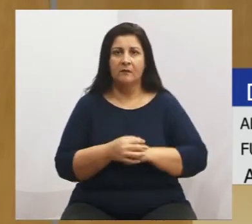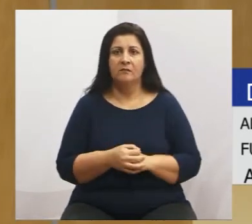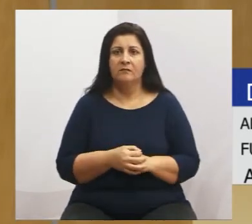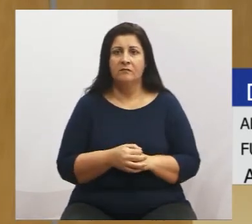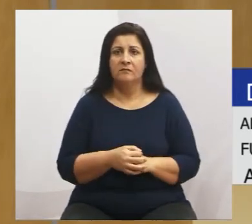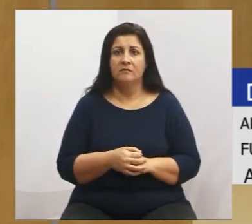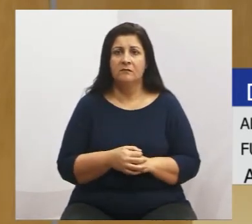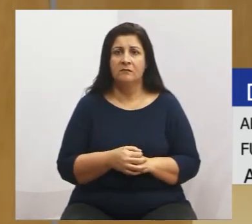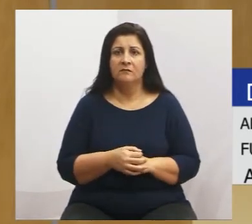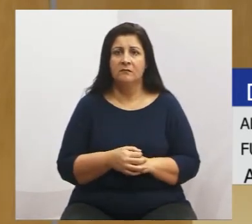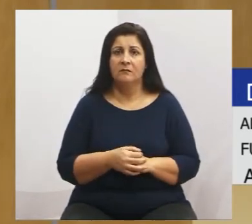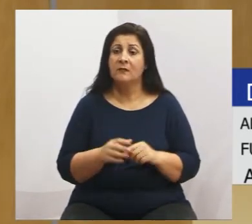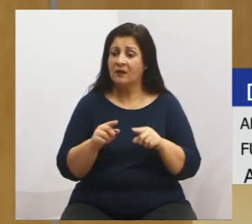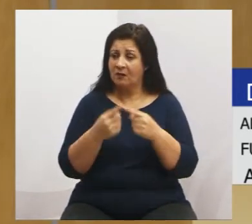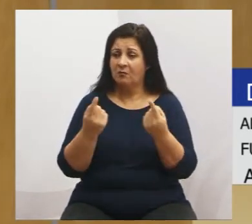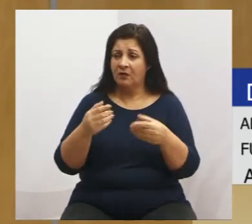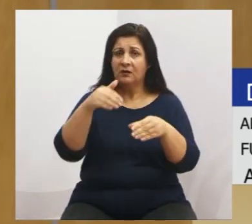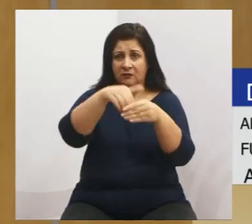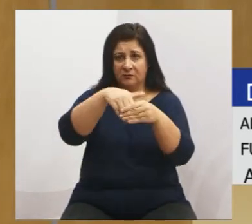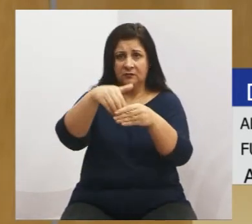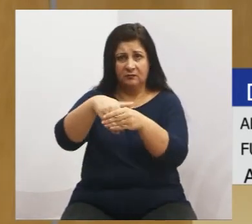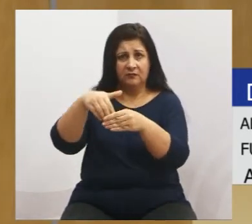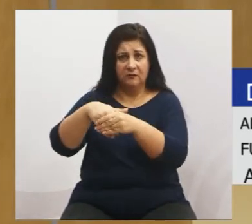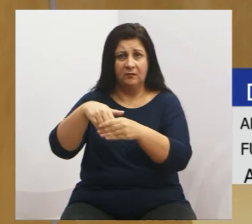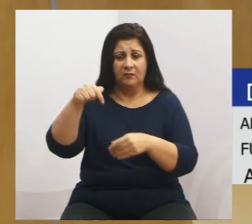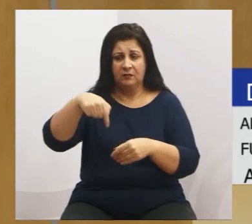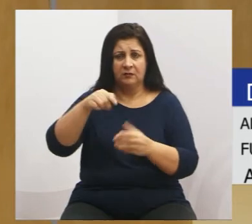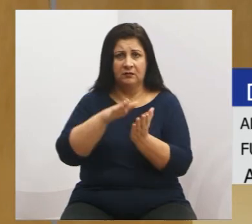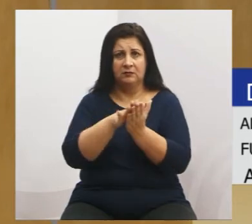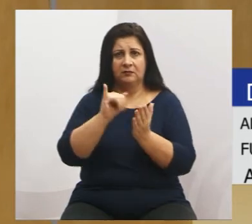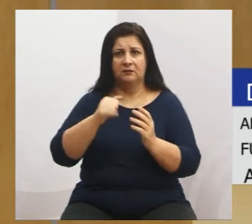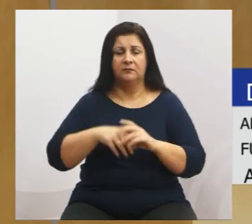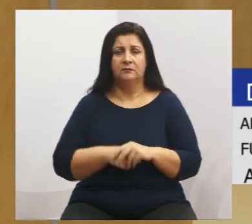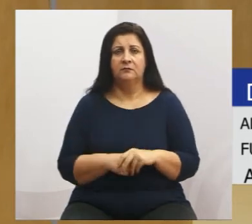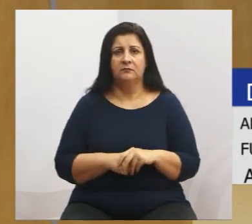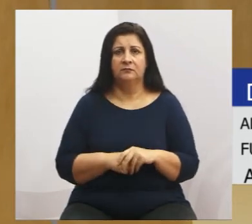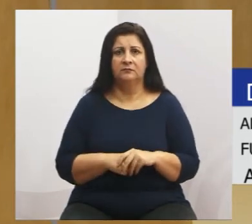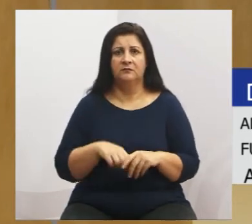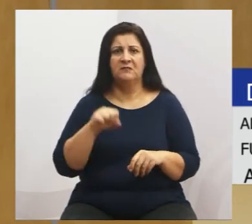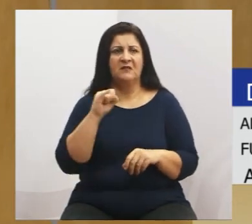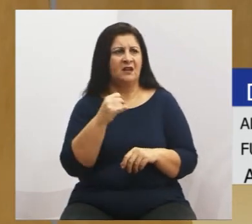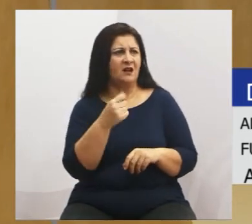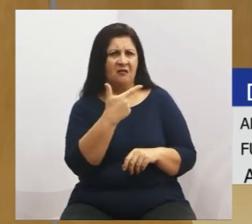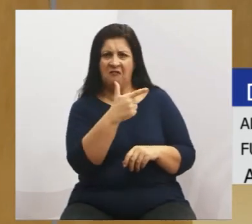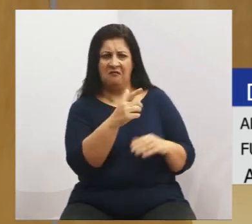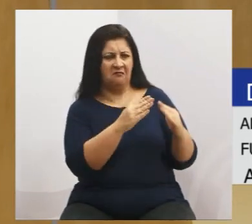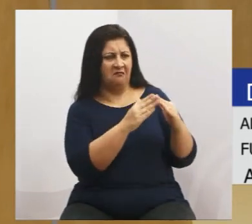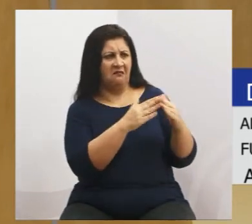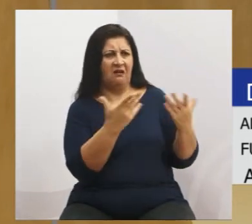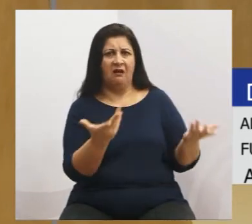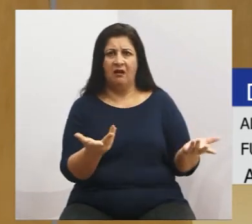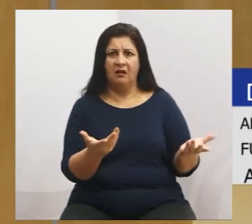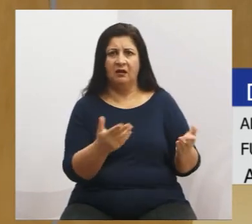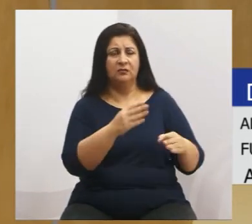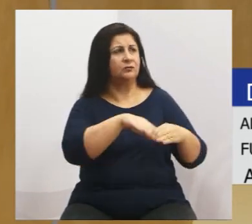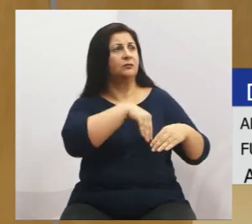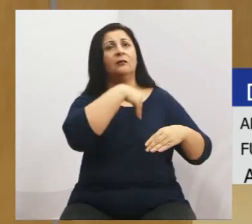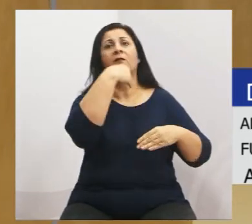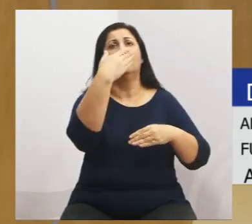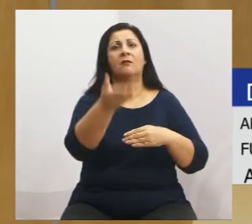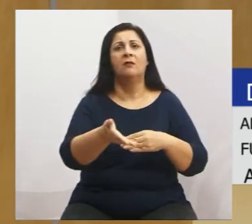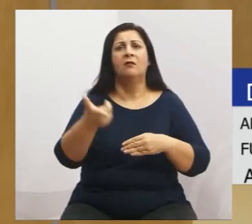são eleitorado da cidade de Jacareí. Se fosse assim um sem-teto, que viesse de fora, de